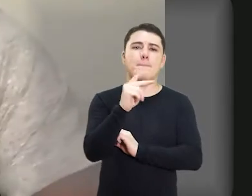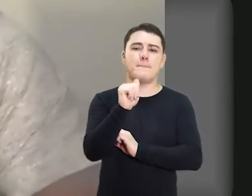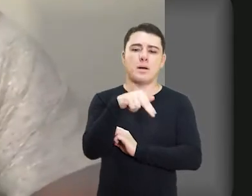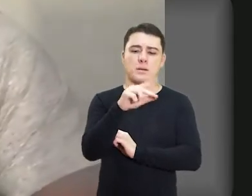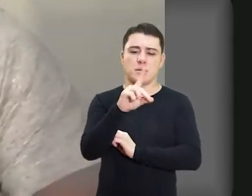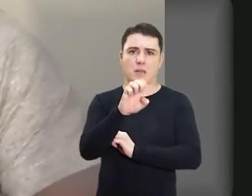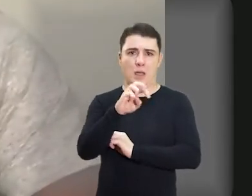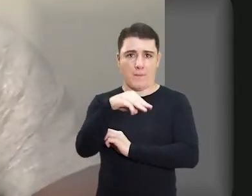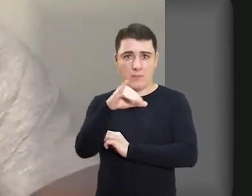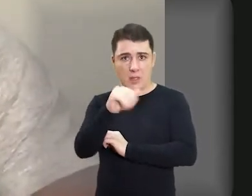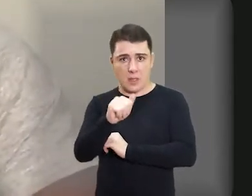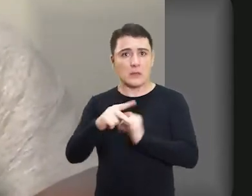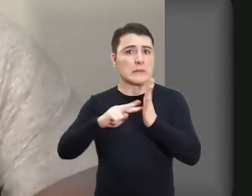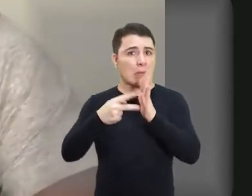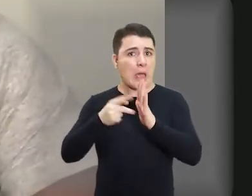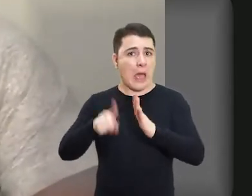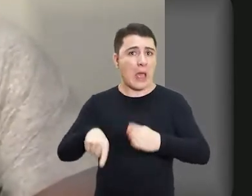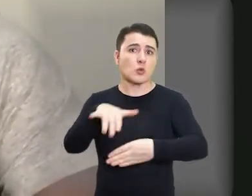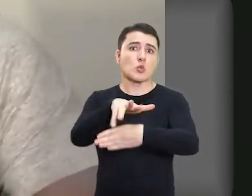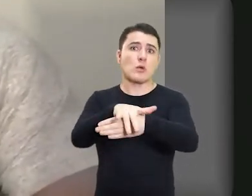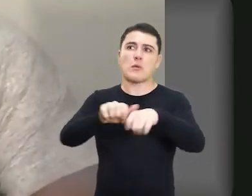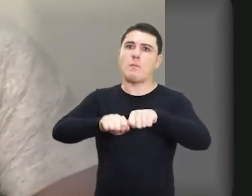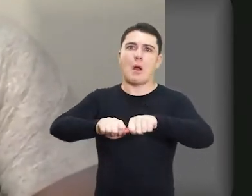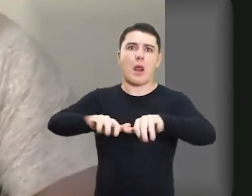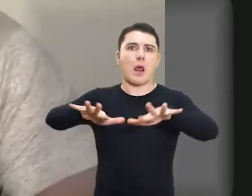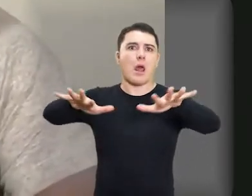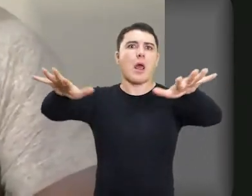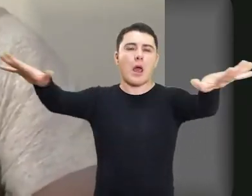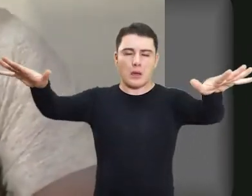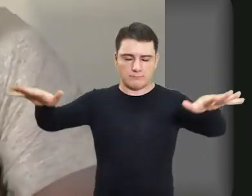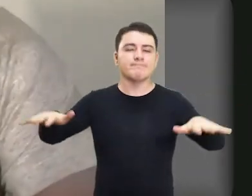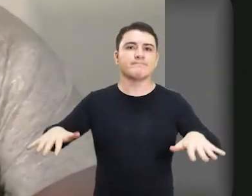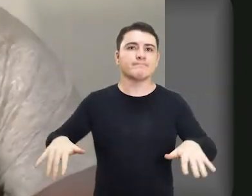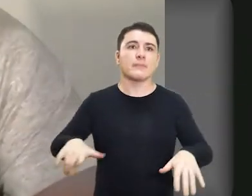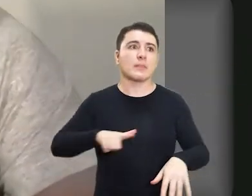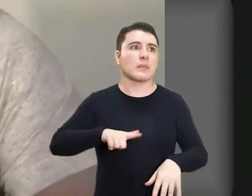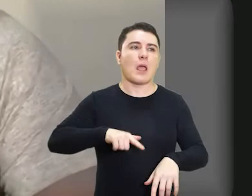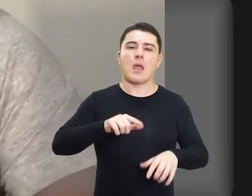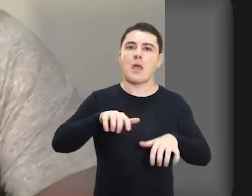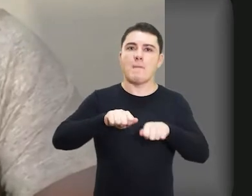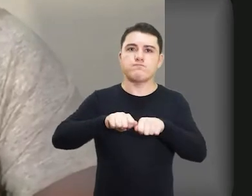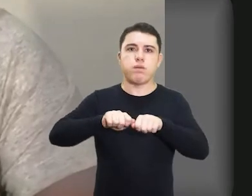de conceito, o que é pandemia? Segundo o dicionário, pandemia é uma doença contagiosa,